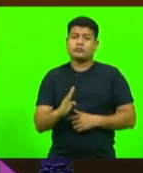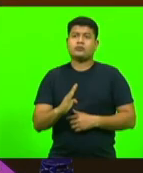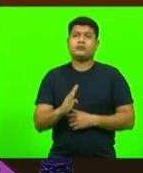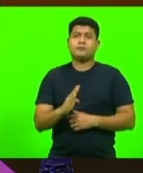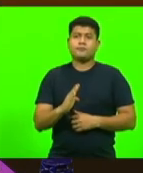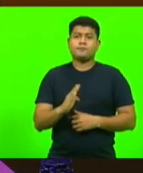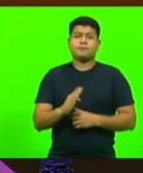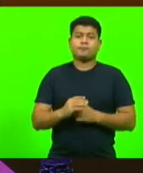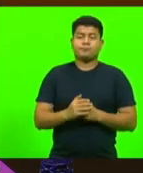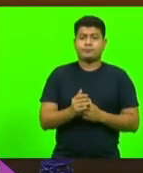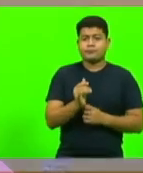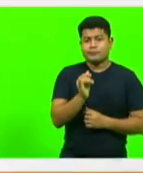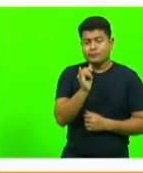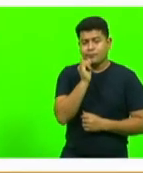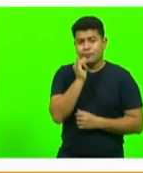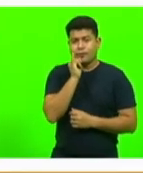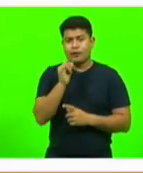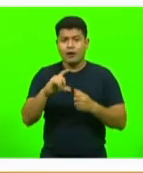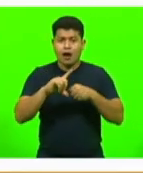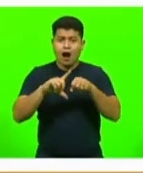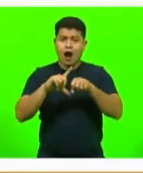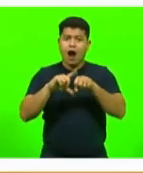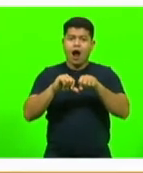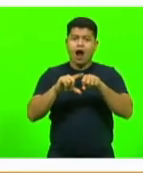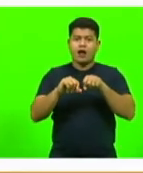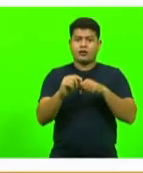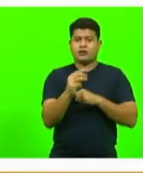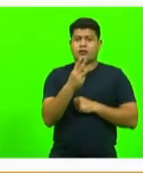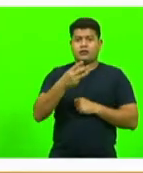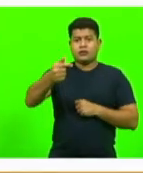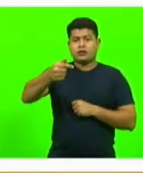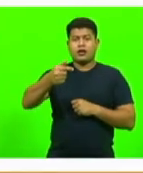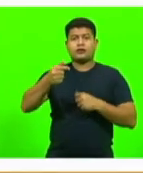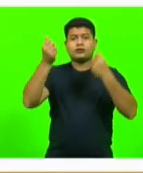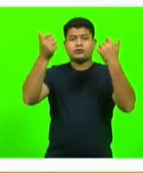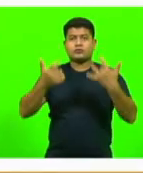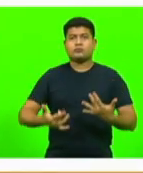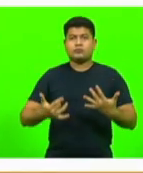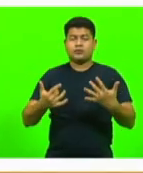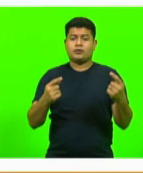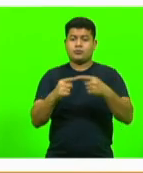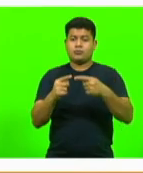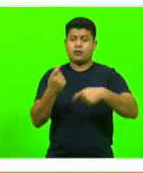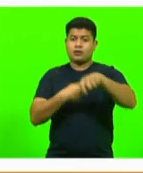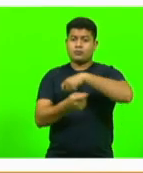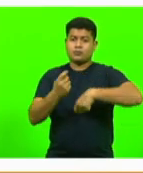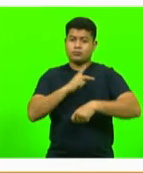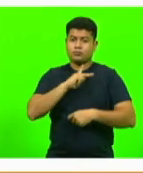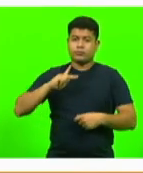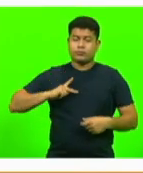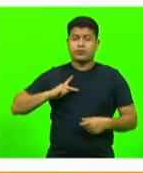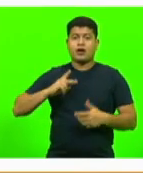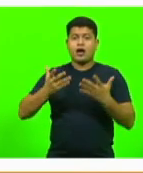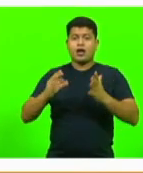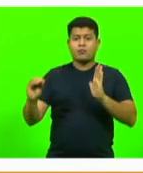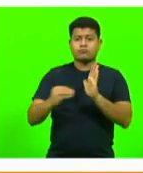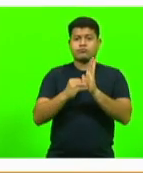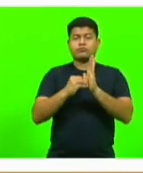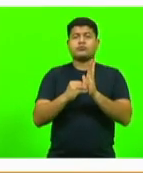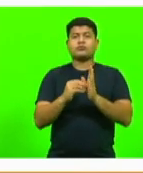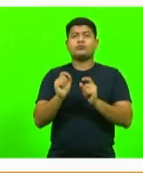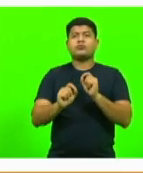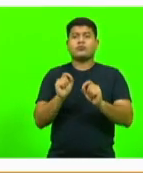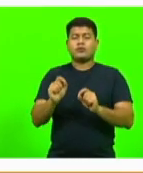e no artigo 37 que é o que trata essencialmente da administração pública se pretende incluir uma série sempre